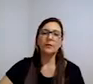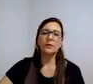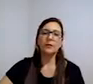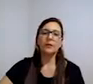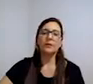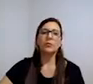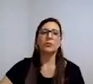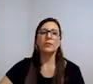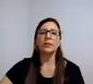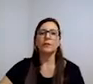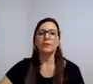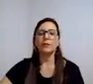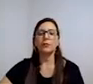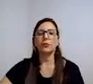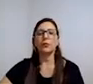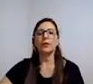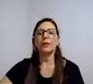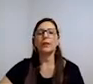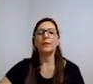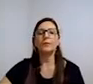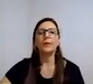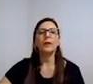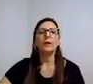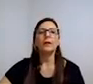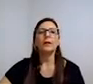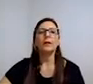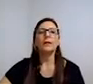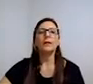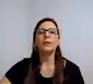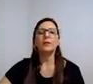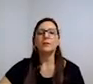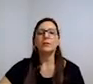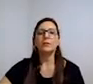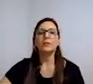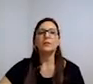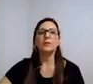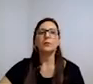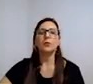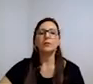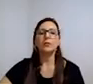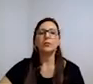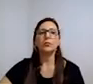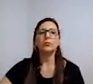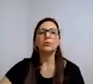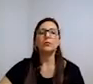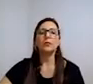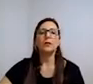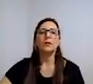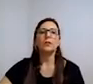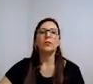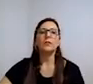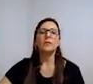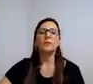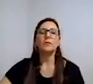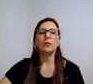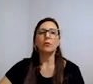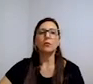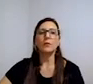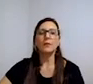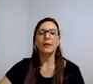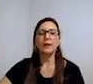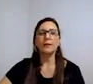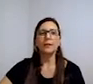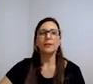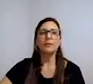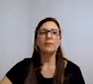E a nossa aula de hoje ela vai ficando por aqui. Eu desejo a vocês bons estudos. Nós vimos